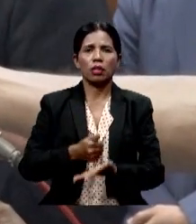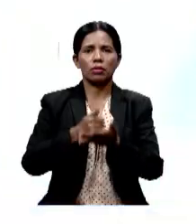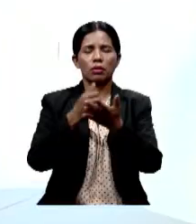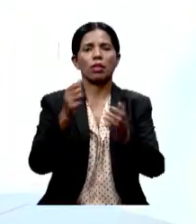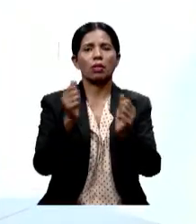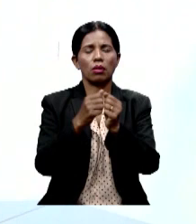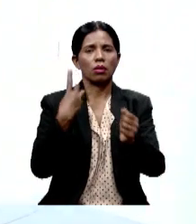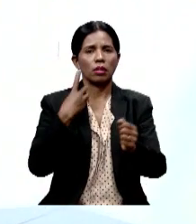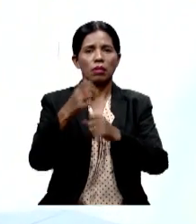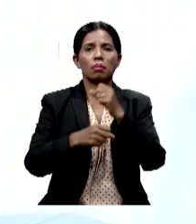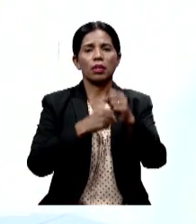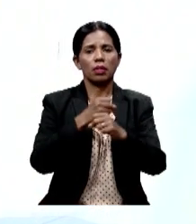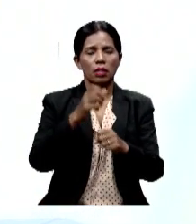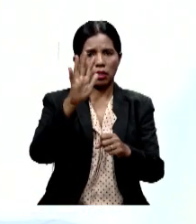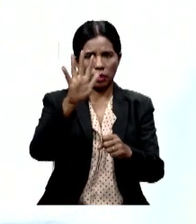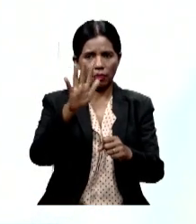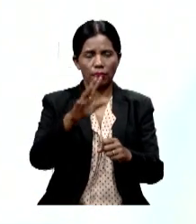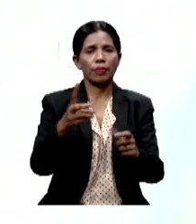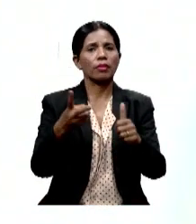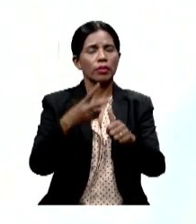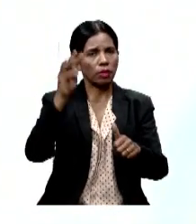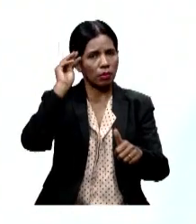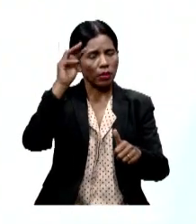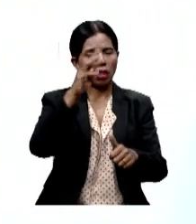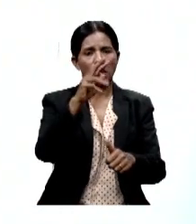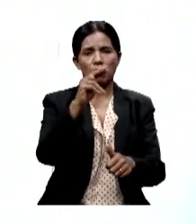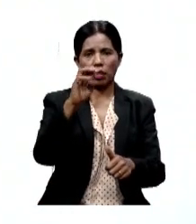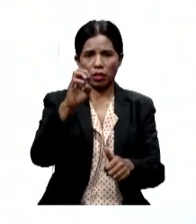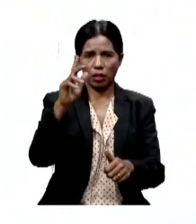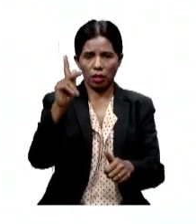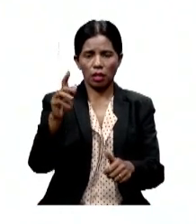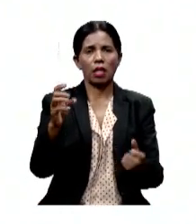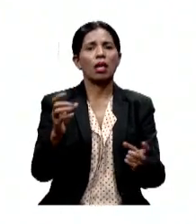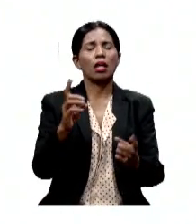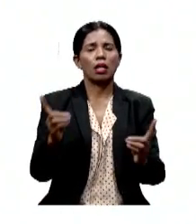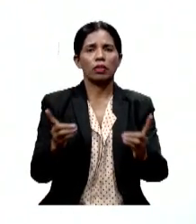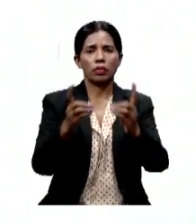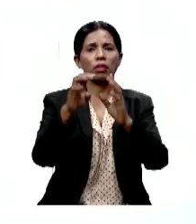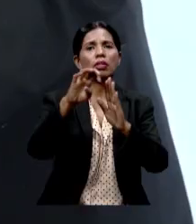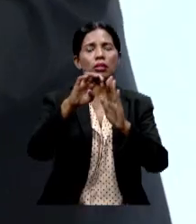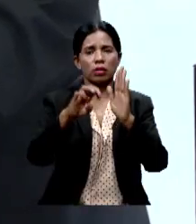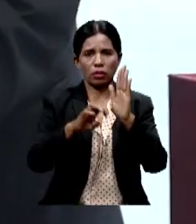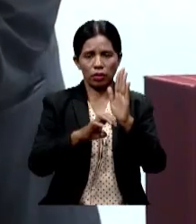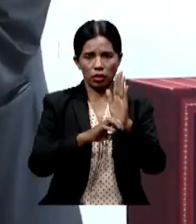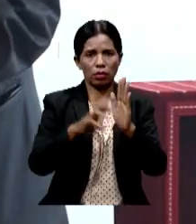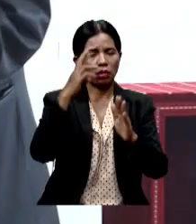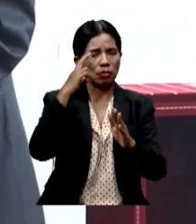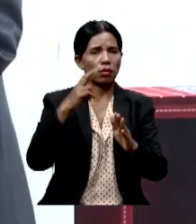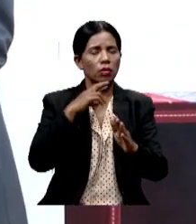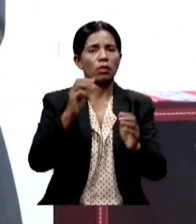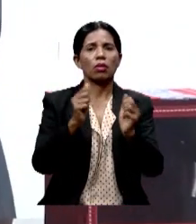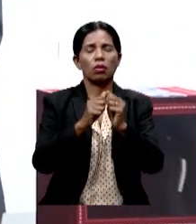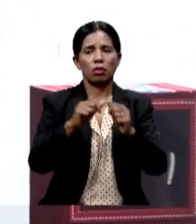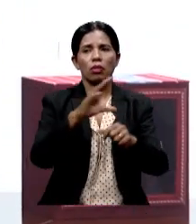Mané. Antes de nós, vice-ministro de Negócios Estrangeiros China, Hassoro Sefe Estado, José Ramos Horta, nós temos homólogo,